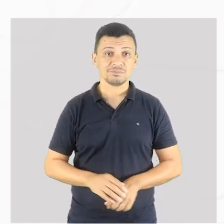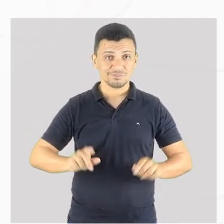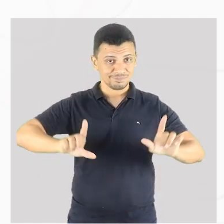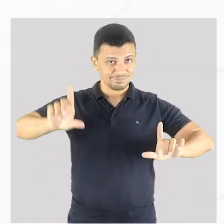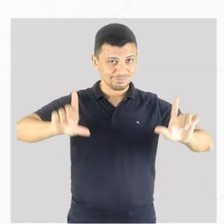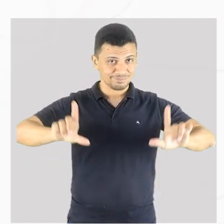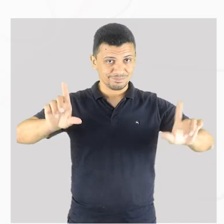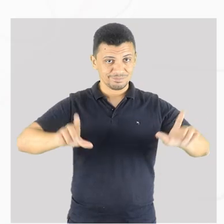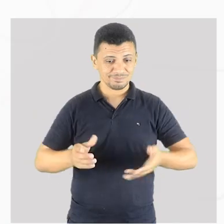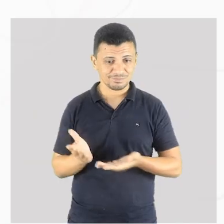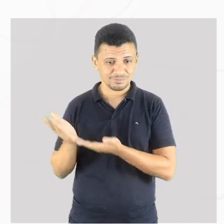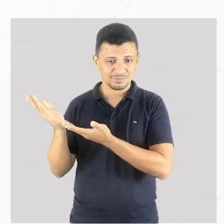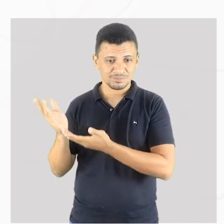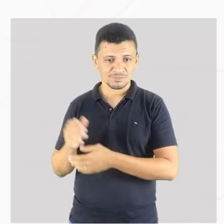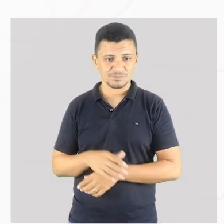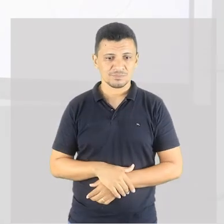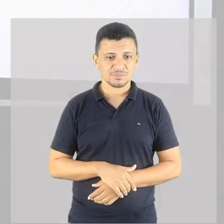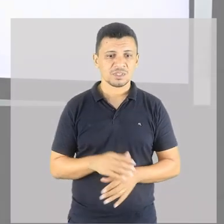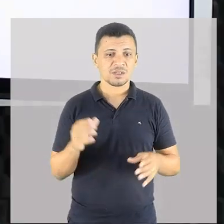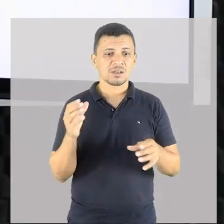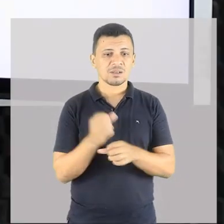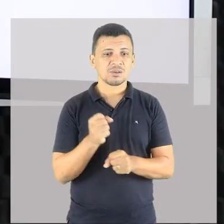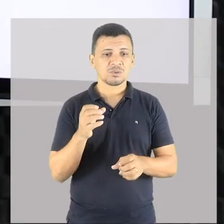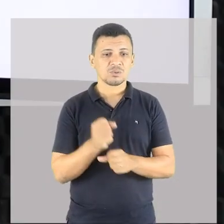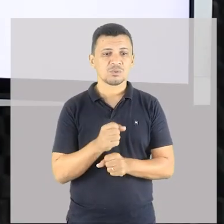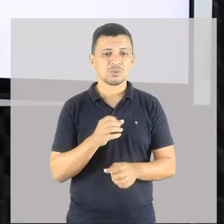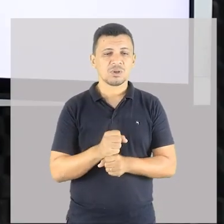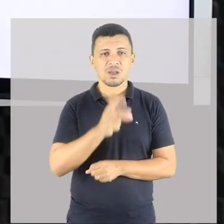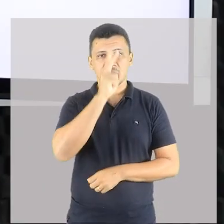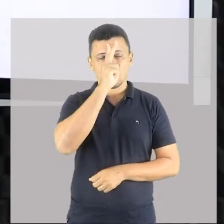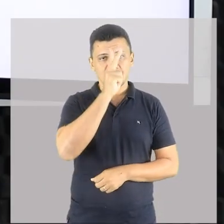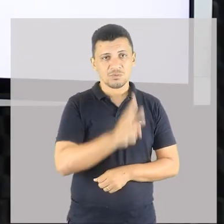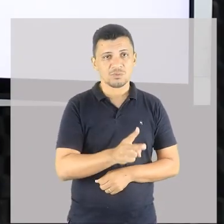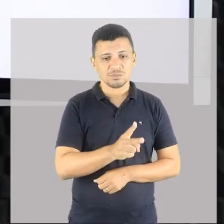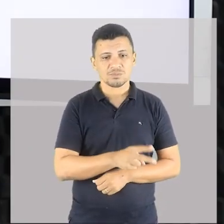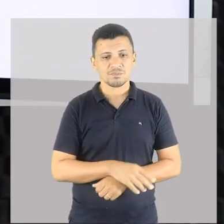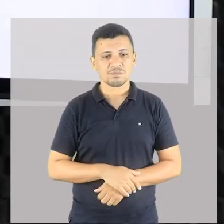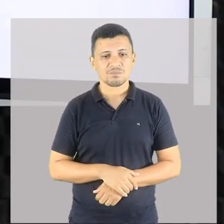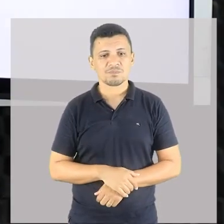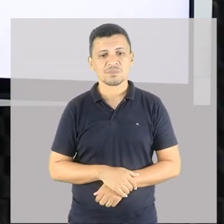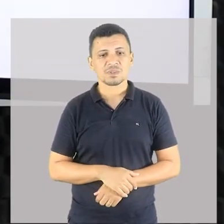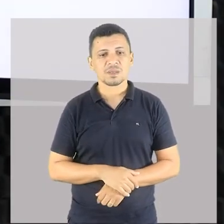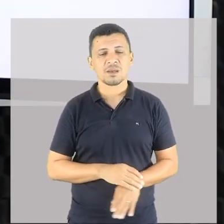tela. Calcule a intensidade do campo magnético, que é B.